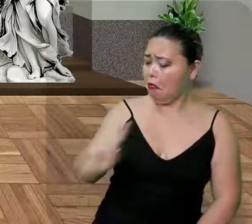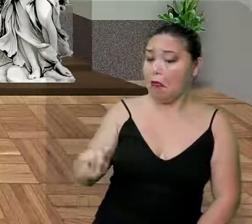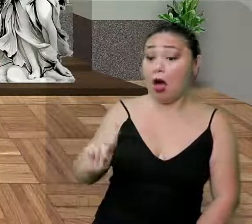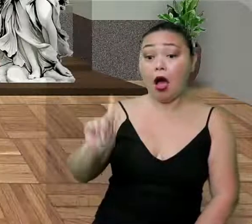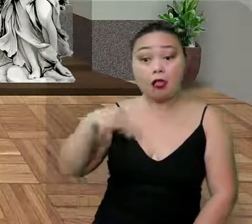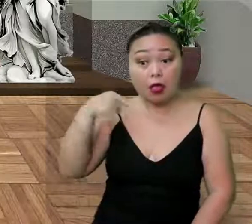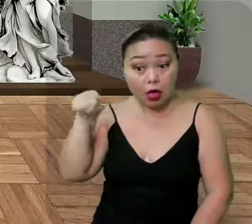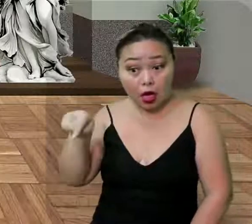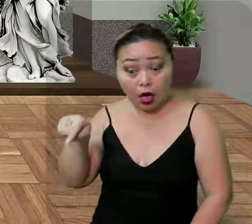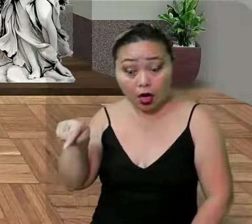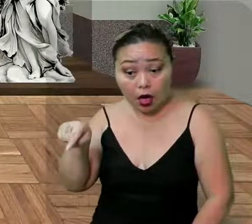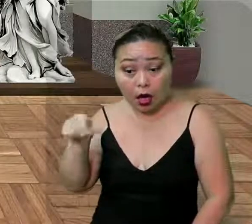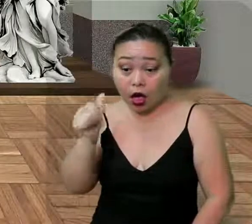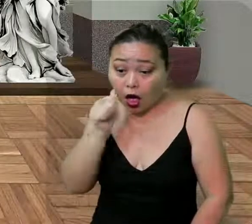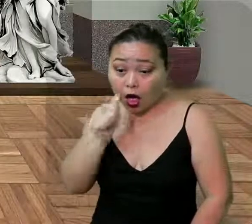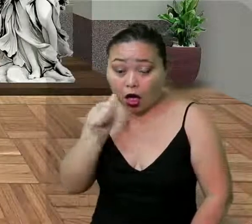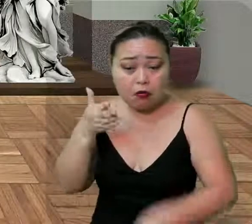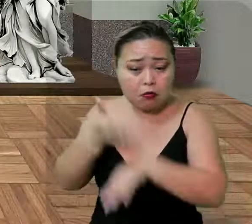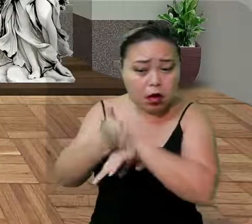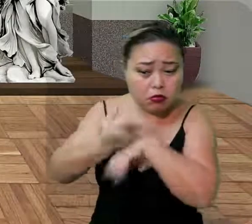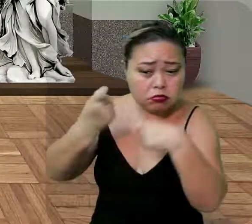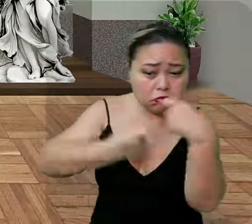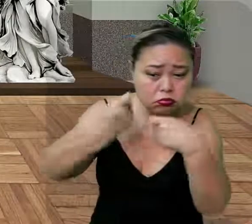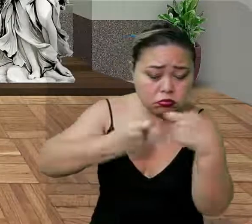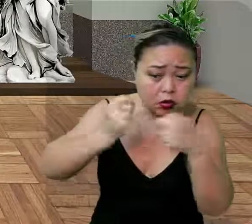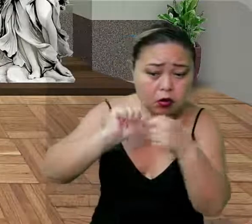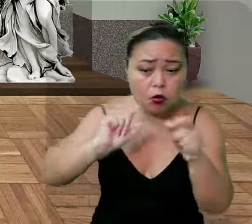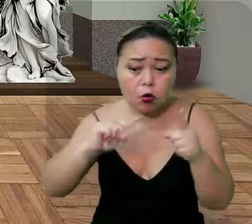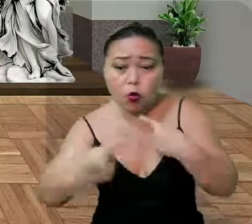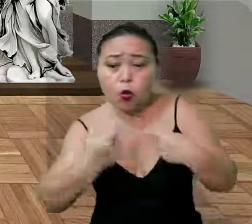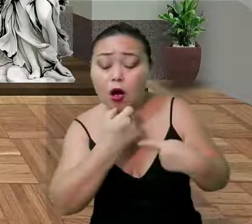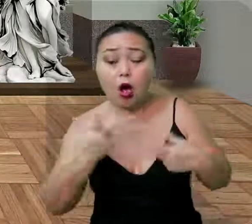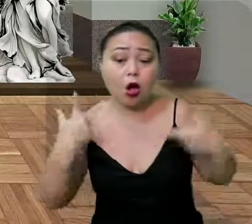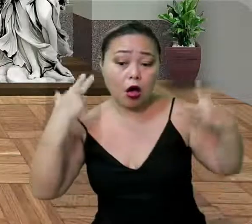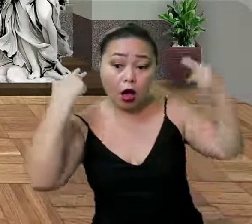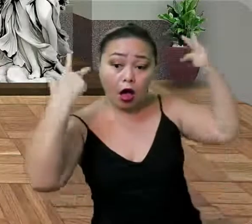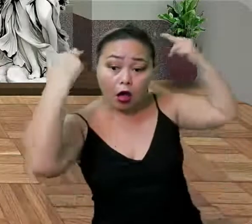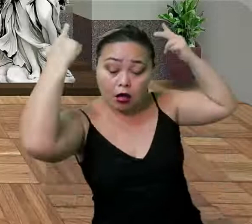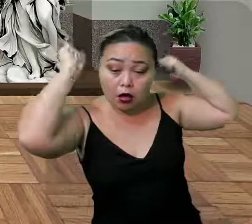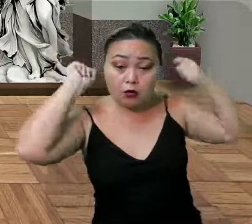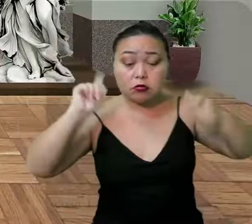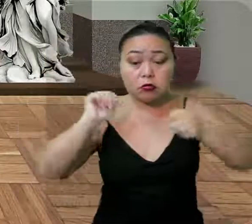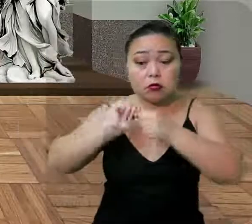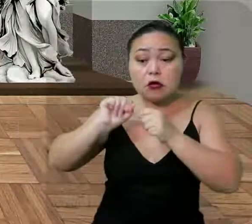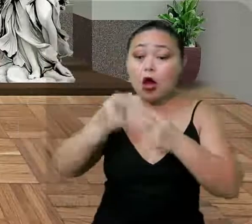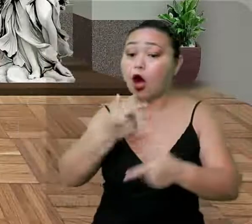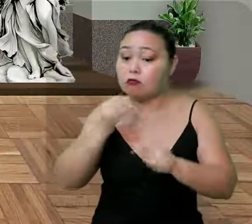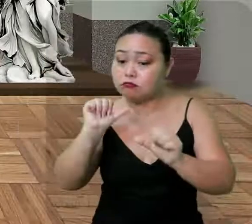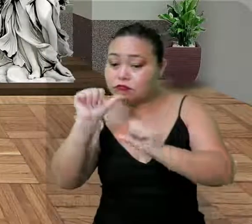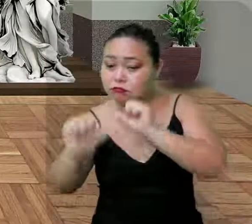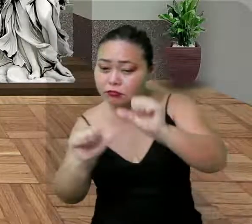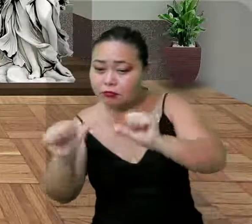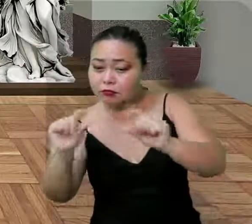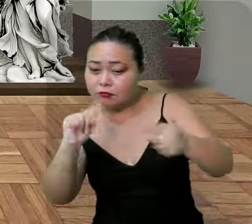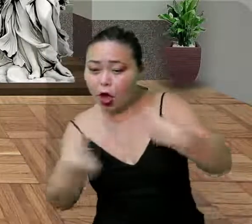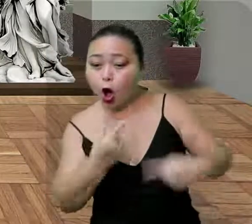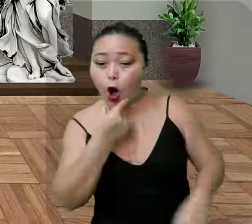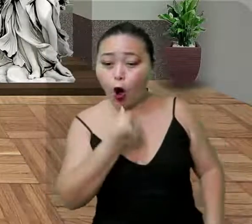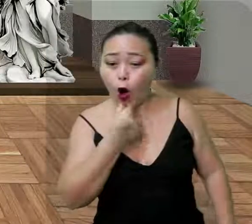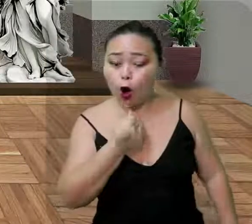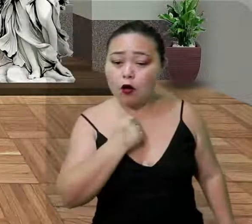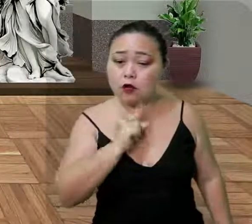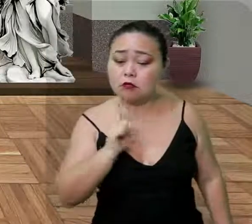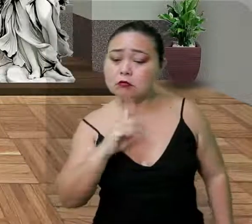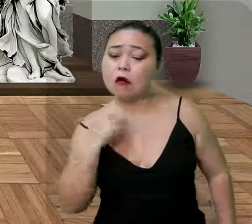até que ela para poder participar dessa guerra contra os ingleses ela cortou o cabelo hoje passando por homem e